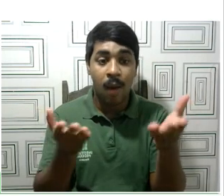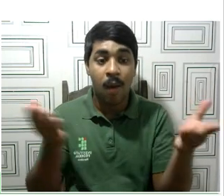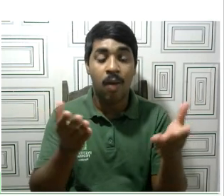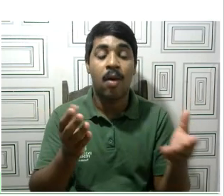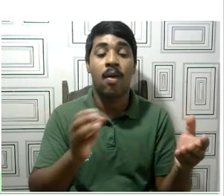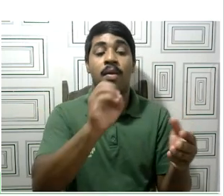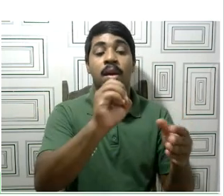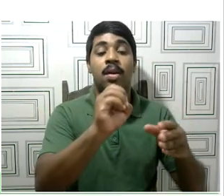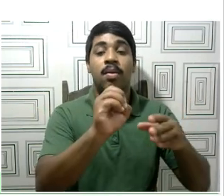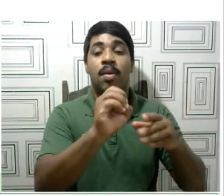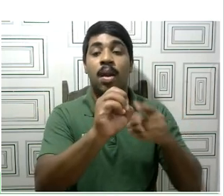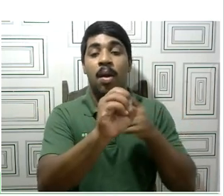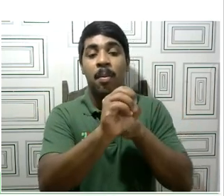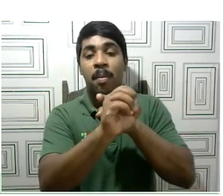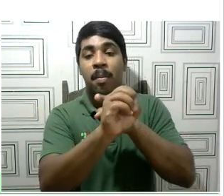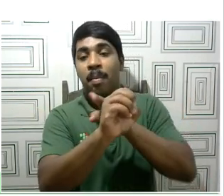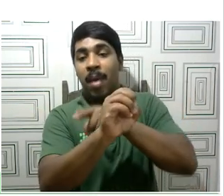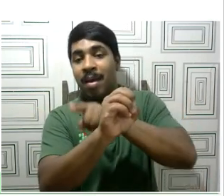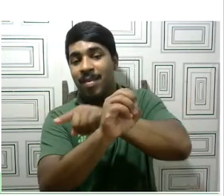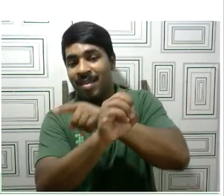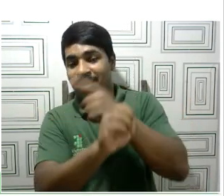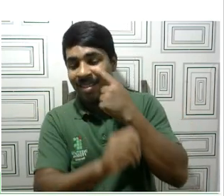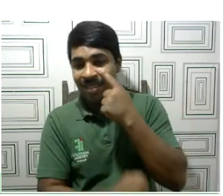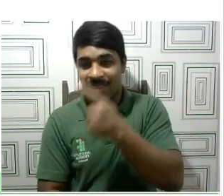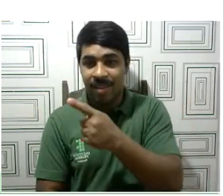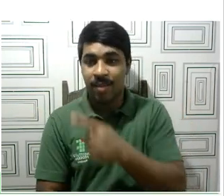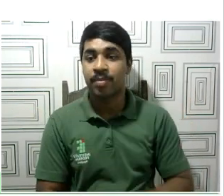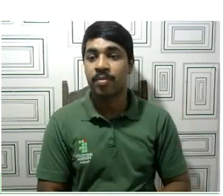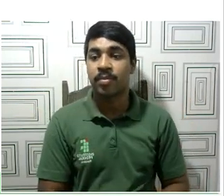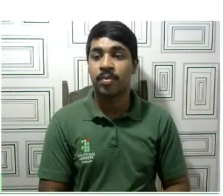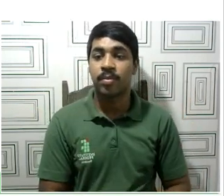0, 3. Então a vírgula tem que estar aqui no primeiro 0.